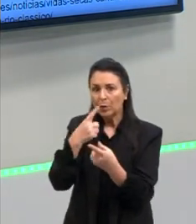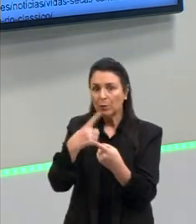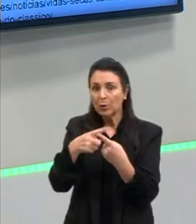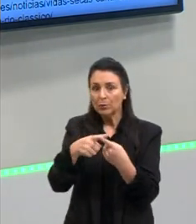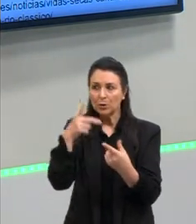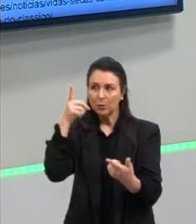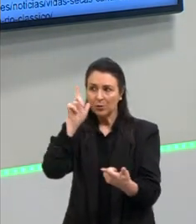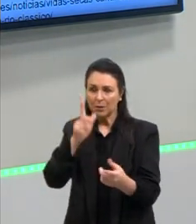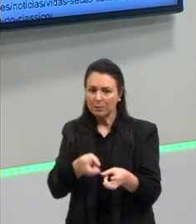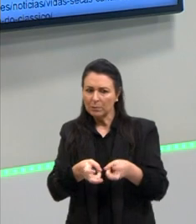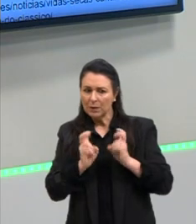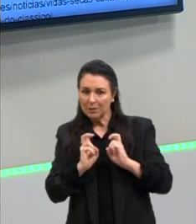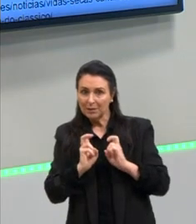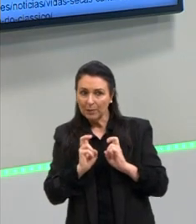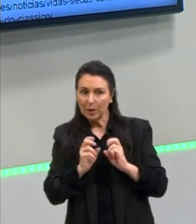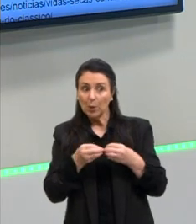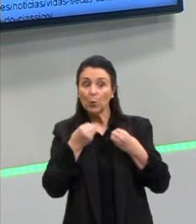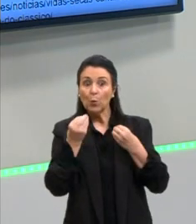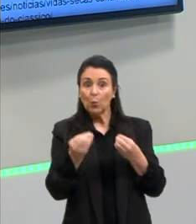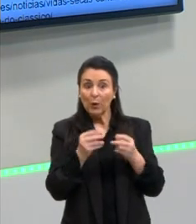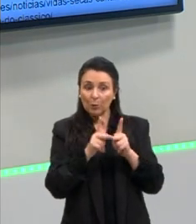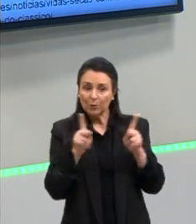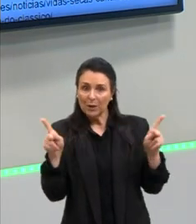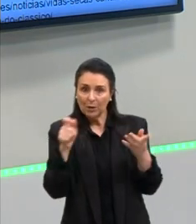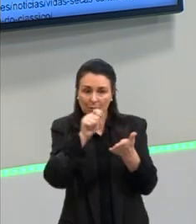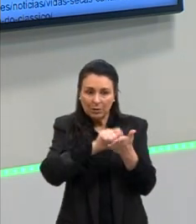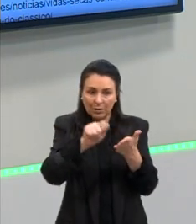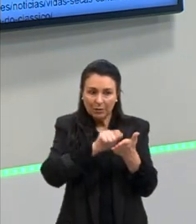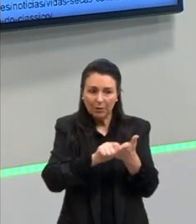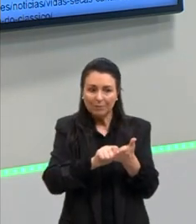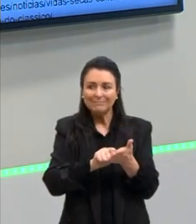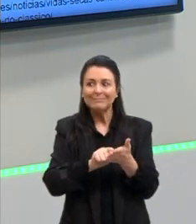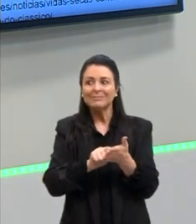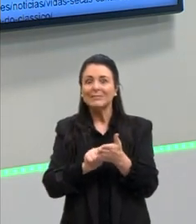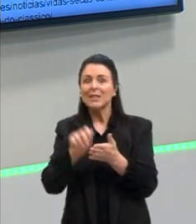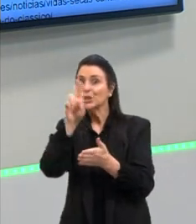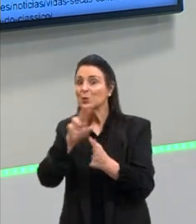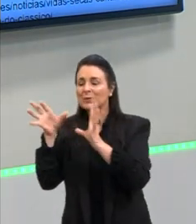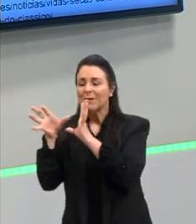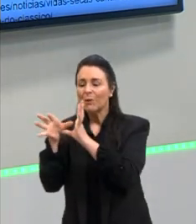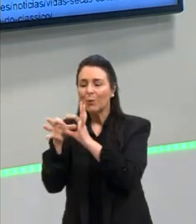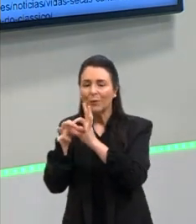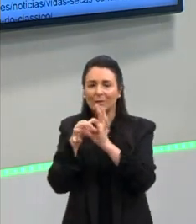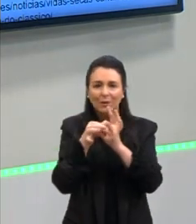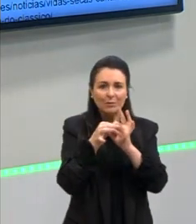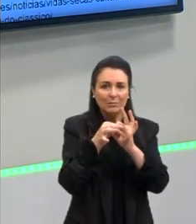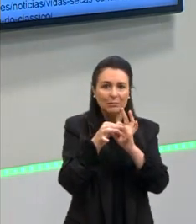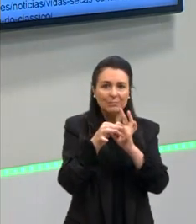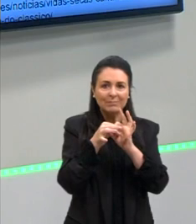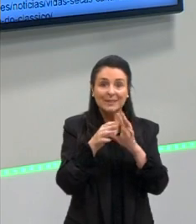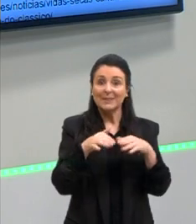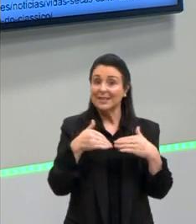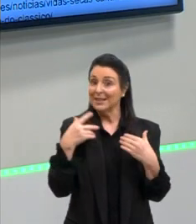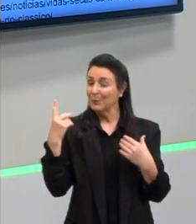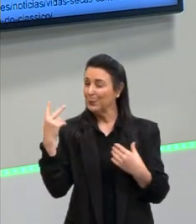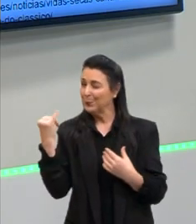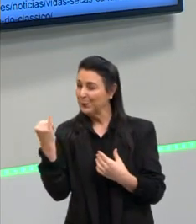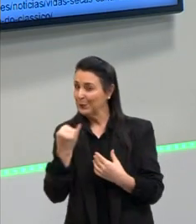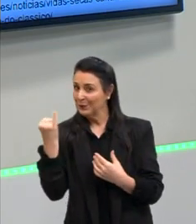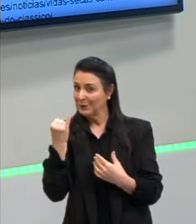quando a gente consegue perceber quando que foi escrito a gente tem o contexto o e contexto é tudo nessa vida para a gente